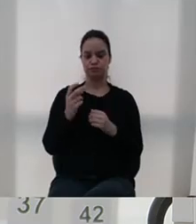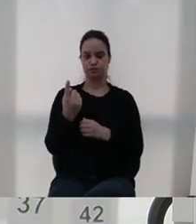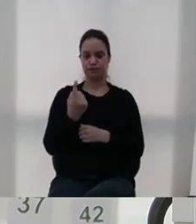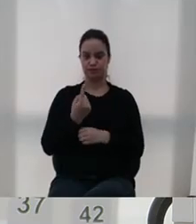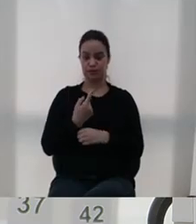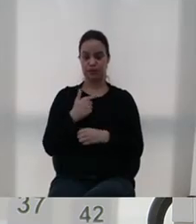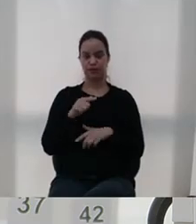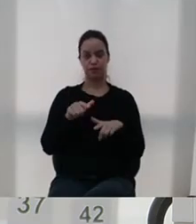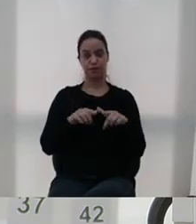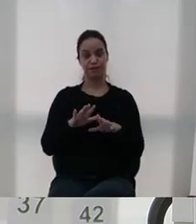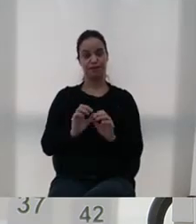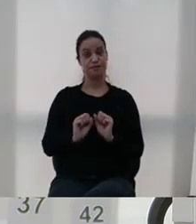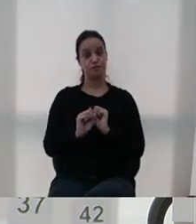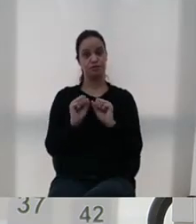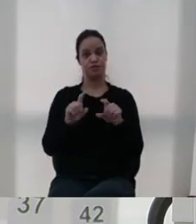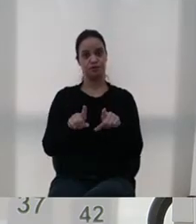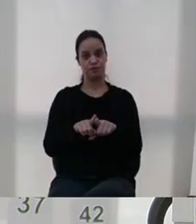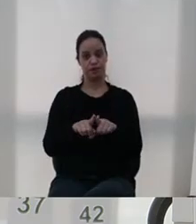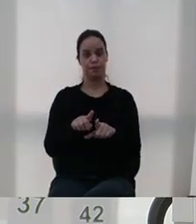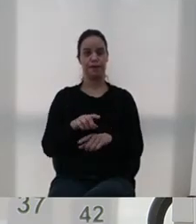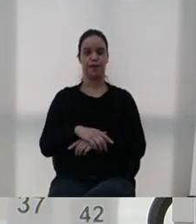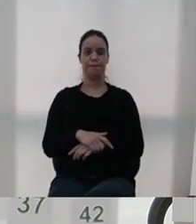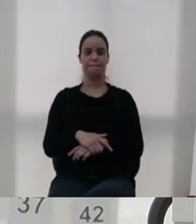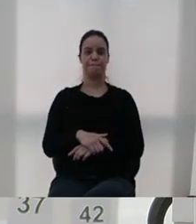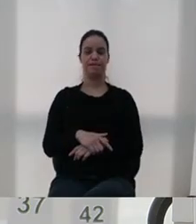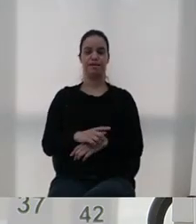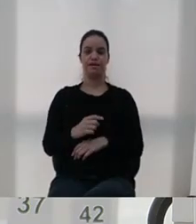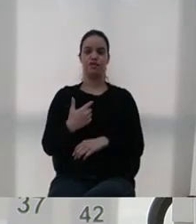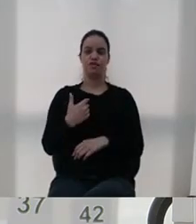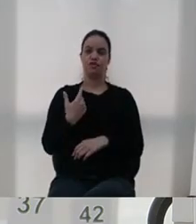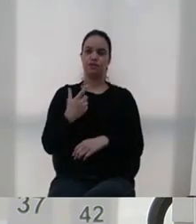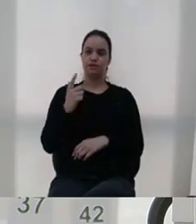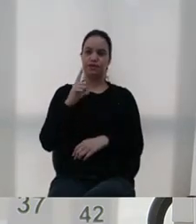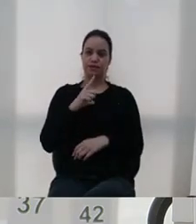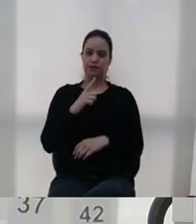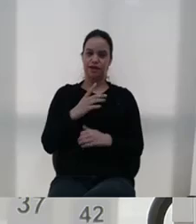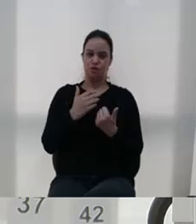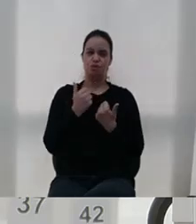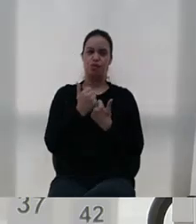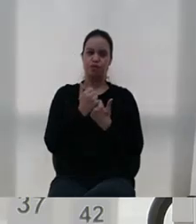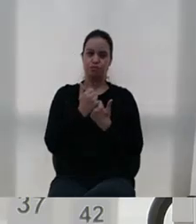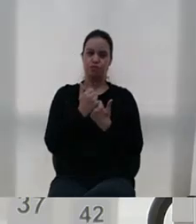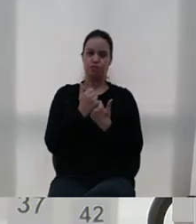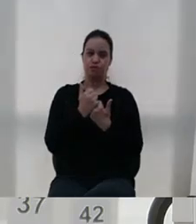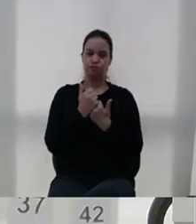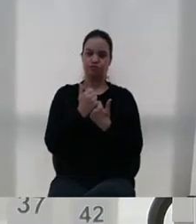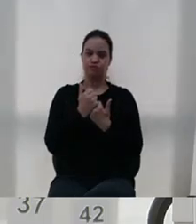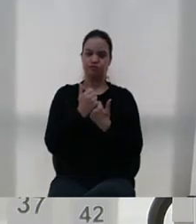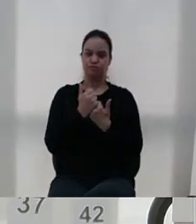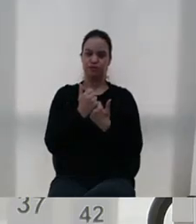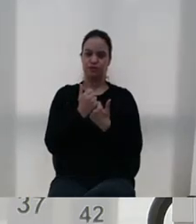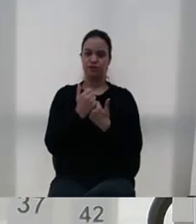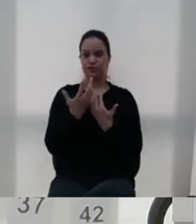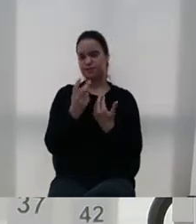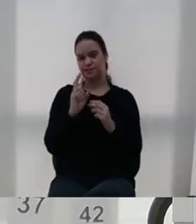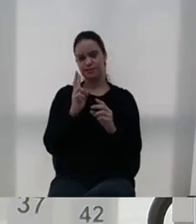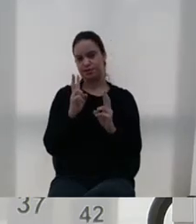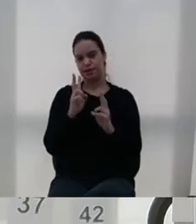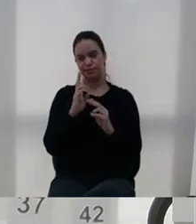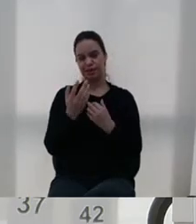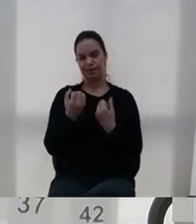unidade, e, se possível, que a gente tenha um auxílio, ainda que provisório, para suprir essa necessidade de